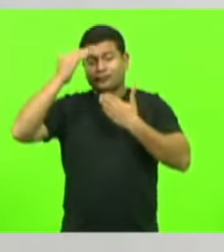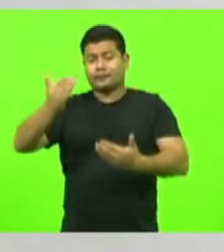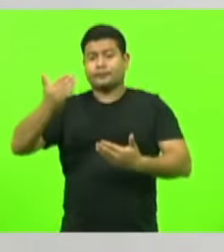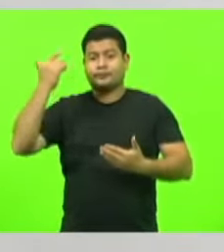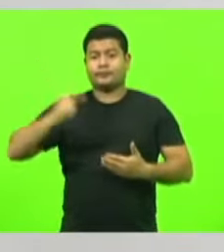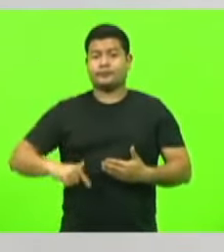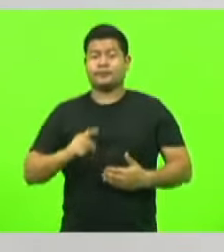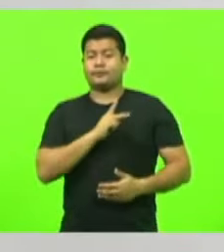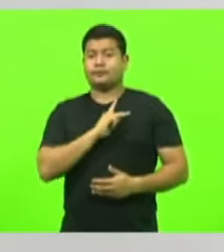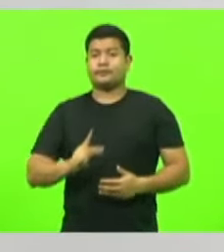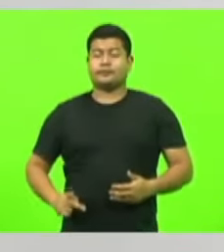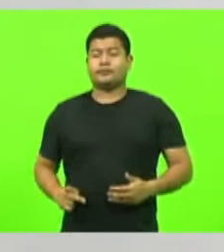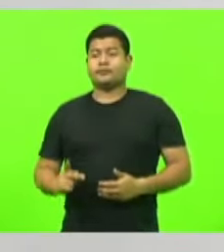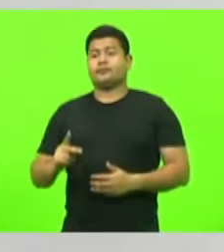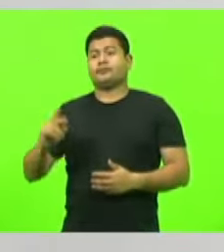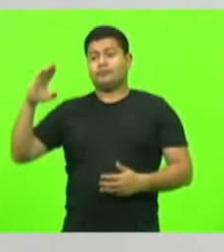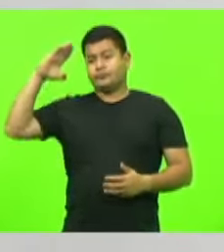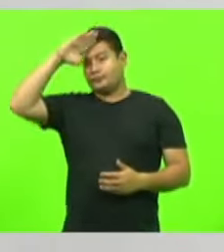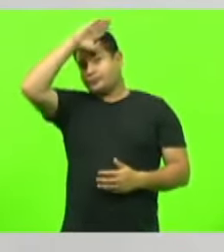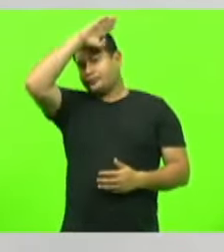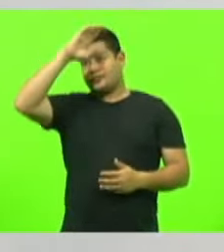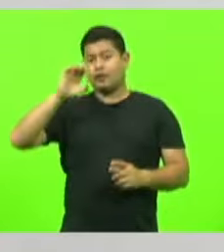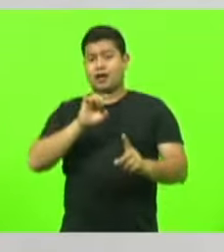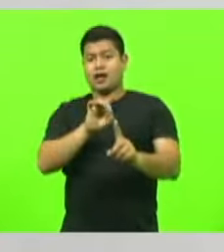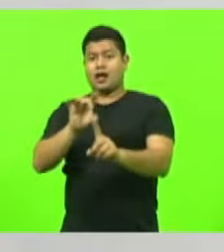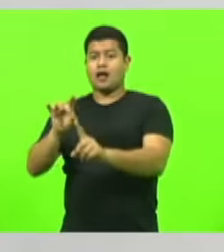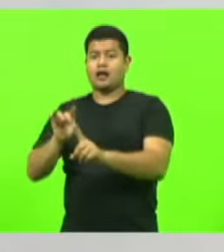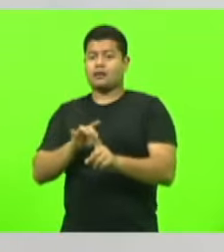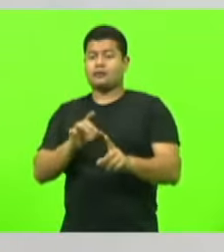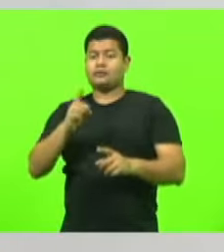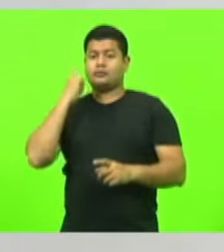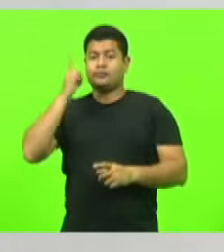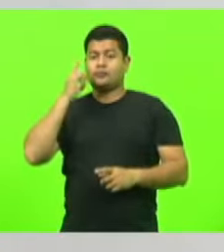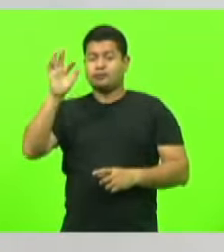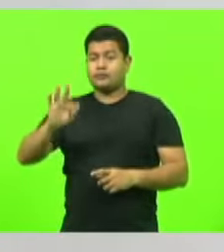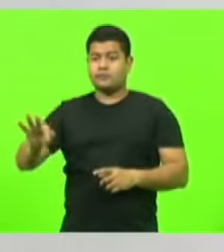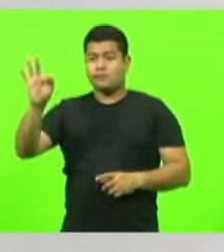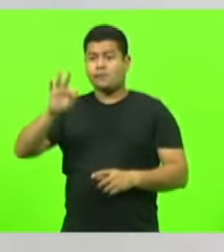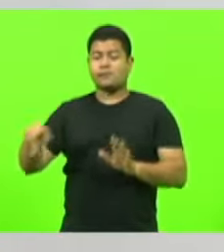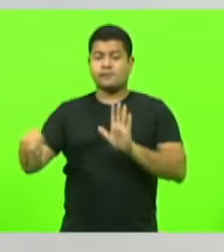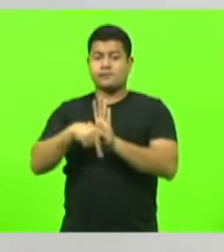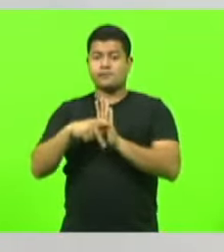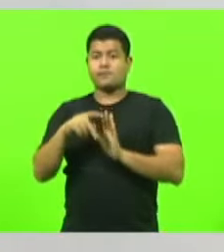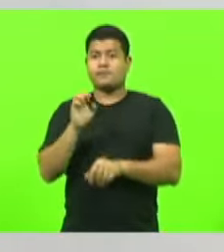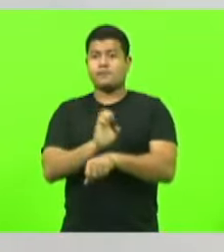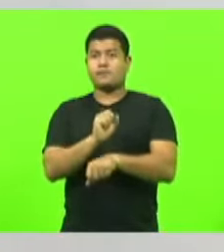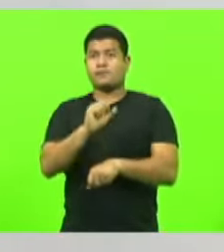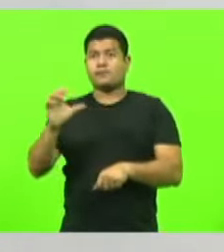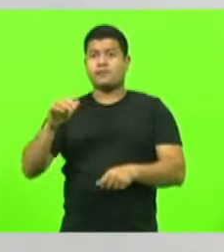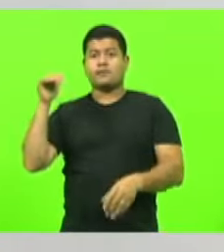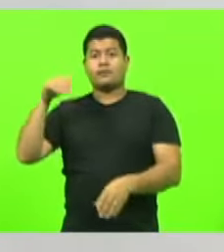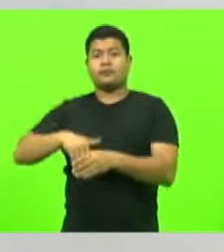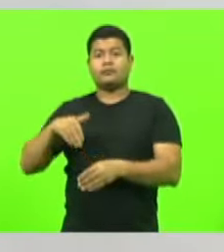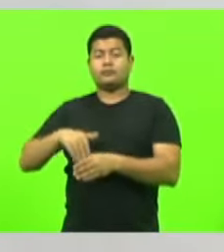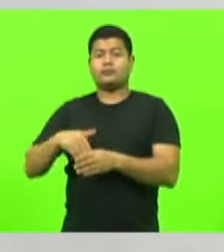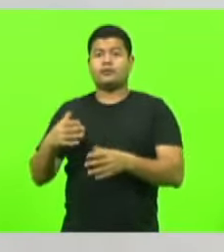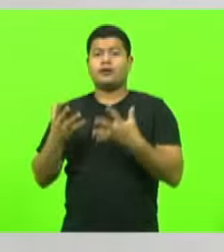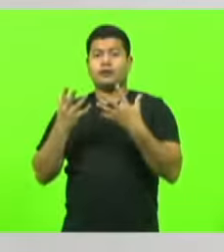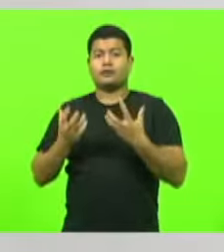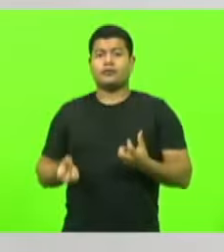da República, Jair Messias Bolsonaro, a cada um dos deputados federais aqui do Estado de Santa Catarina que votaram positivamente